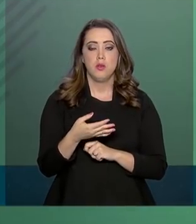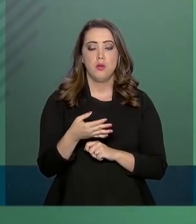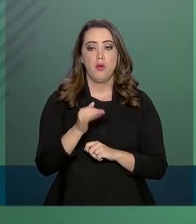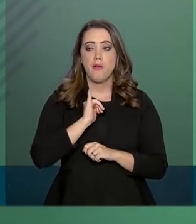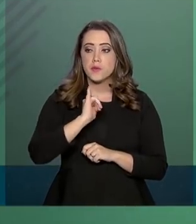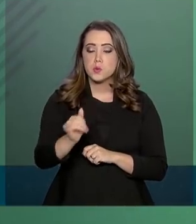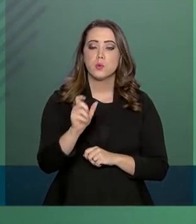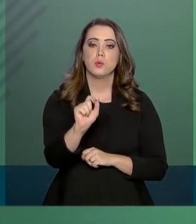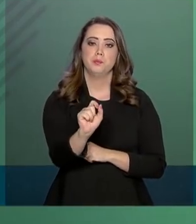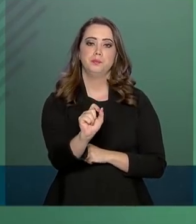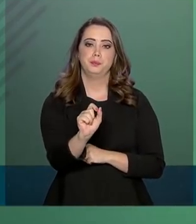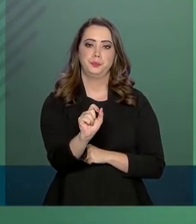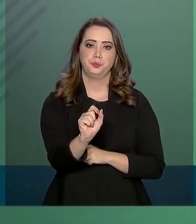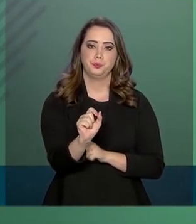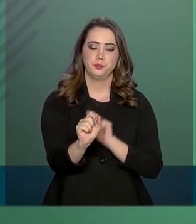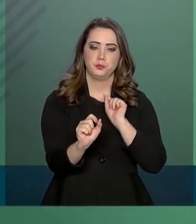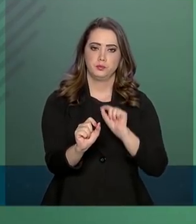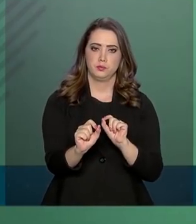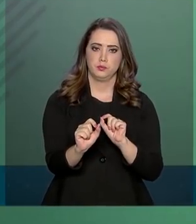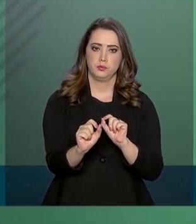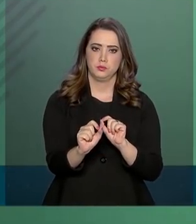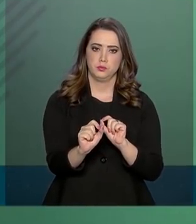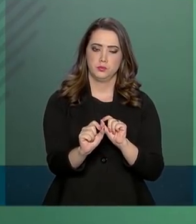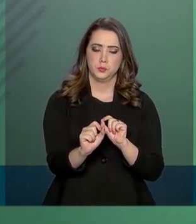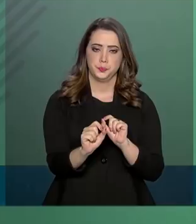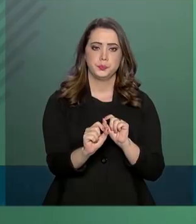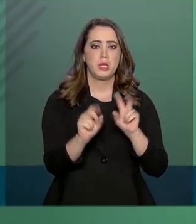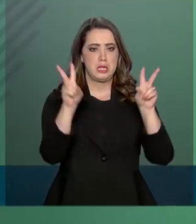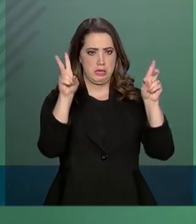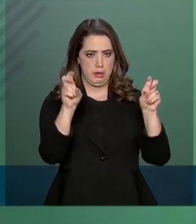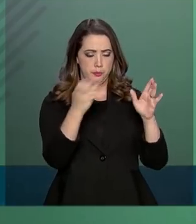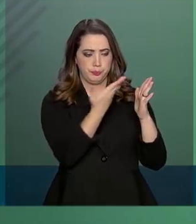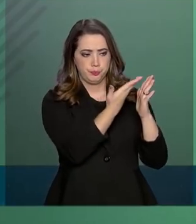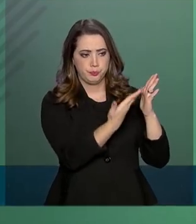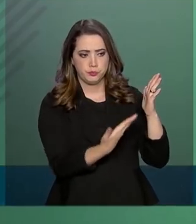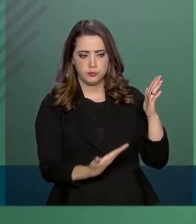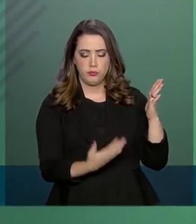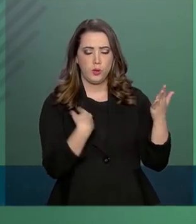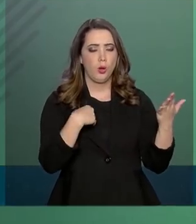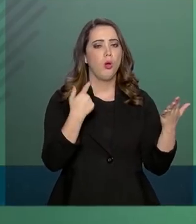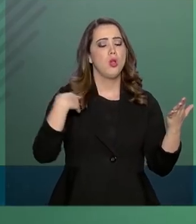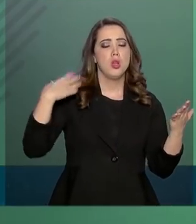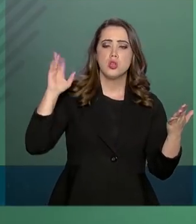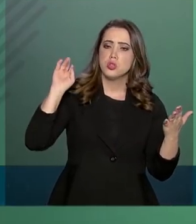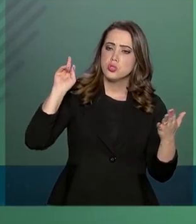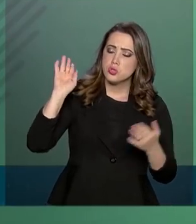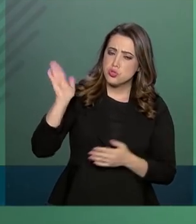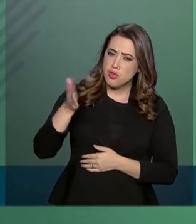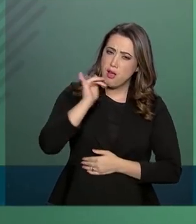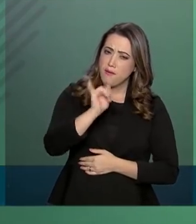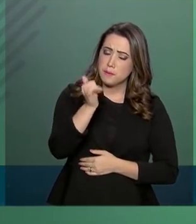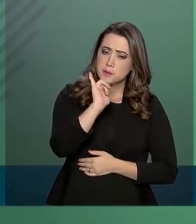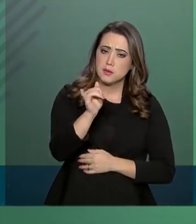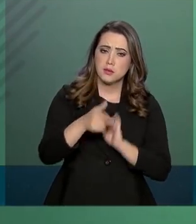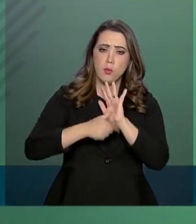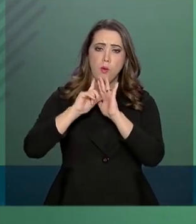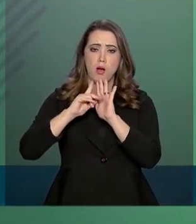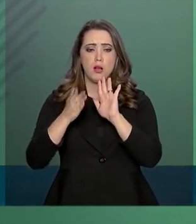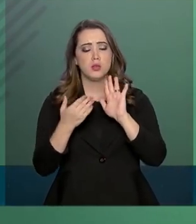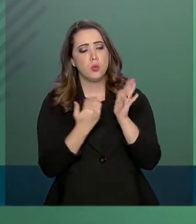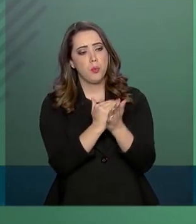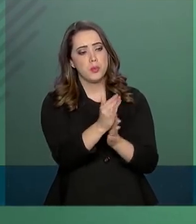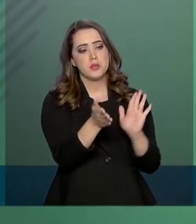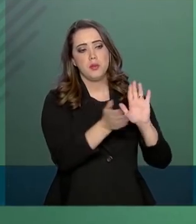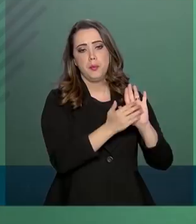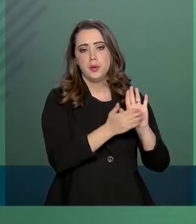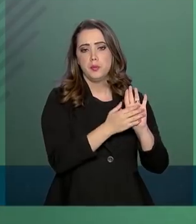informação conforme vem sendo informado desde o envio da proposta da nova previdência